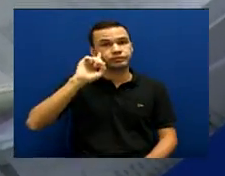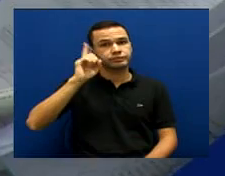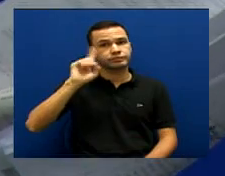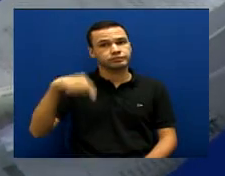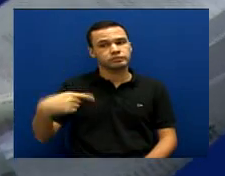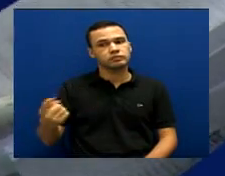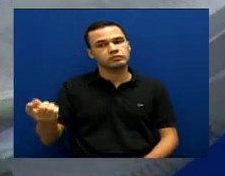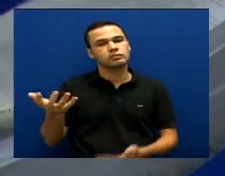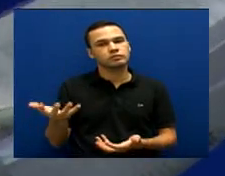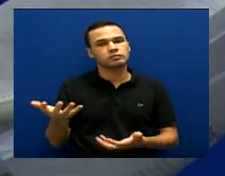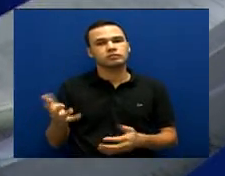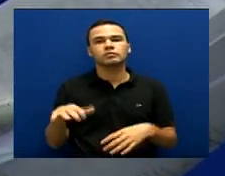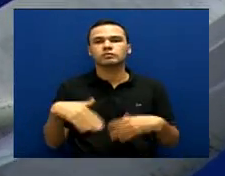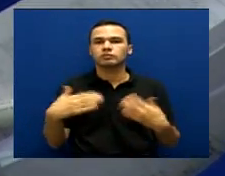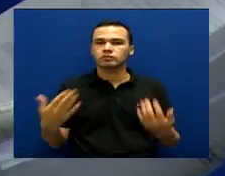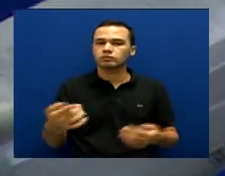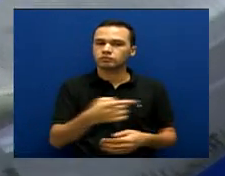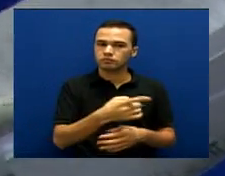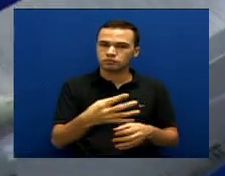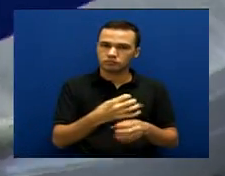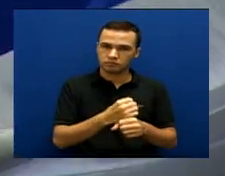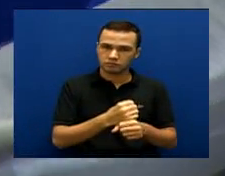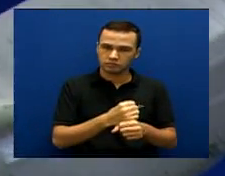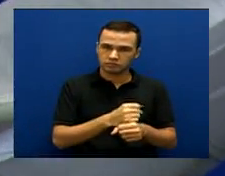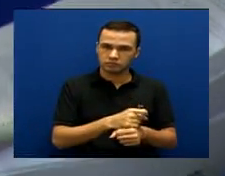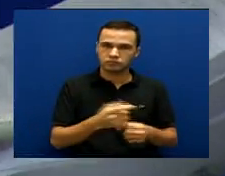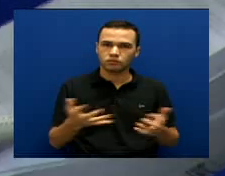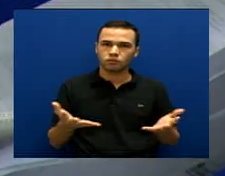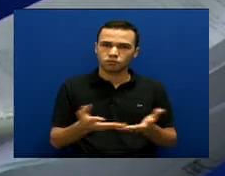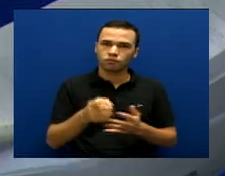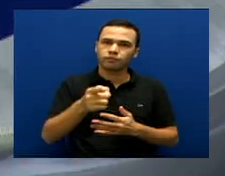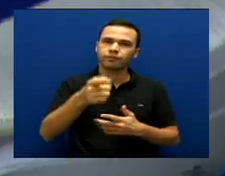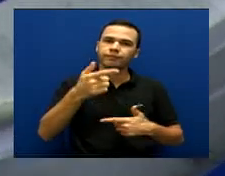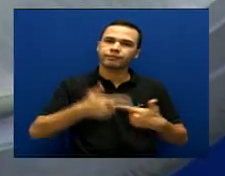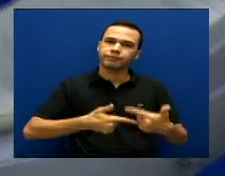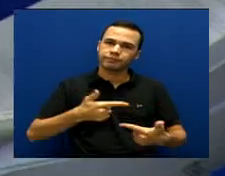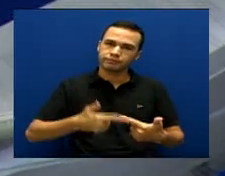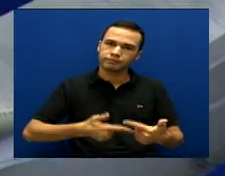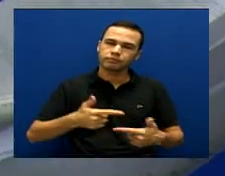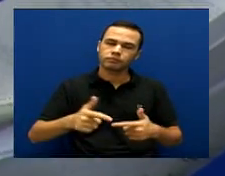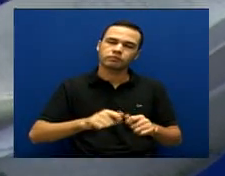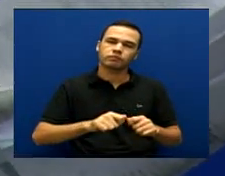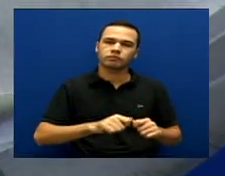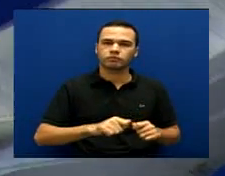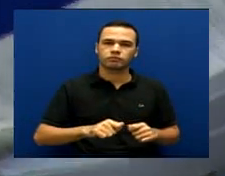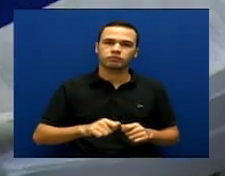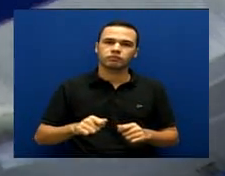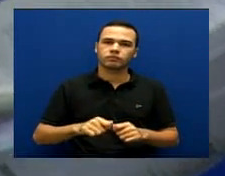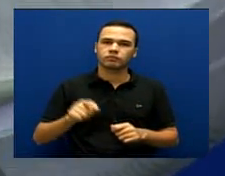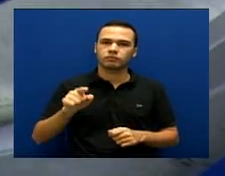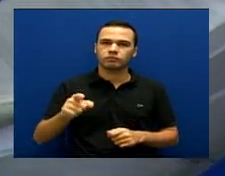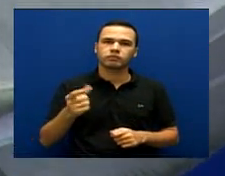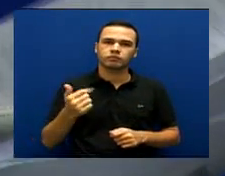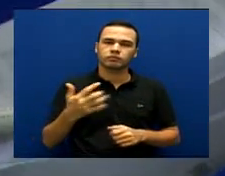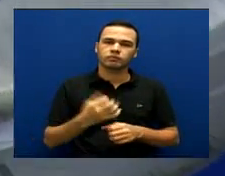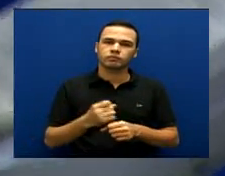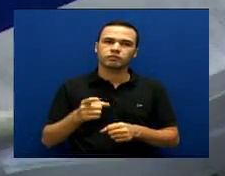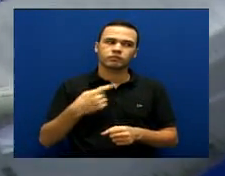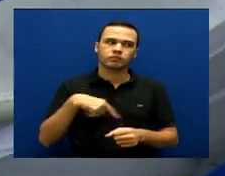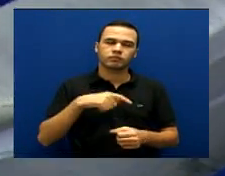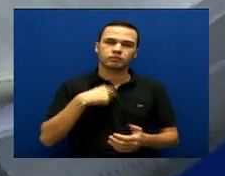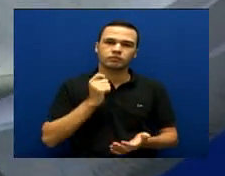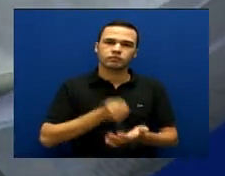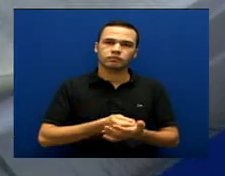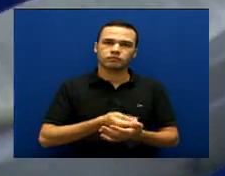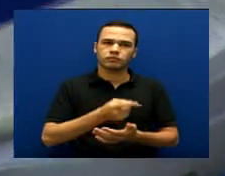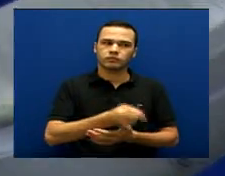então que as comissões permanentes que estão exatamente para fazer a fiscalização fácil e o valor que a gente paga pra